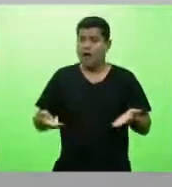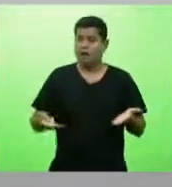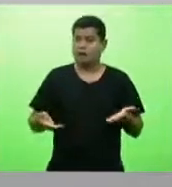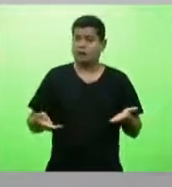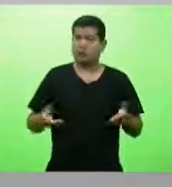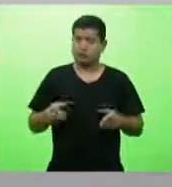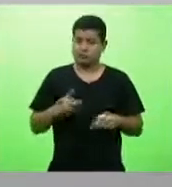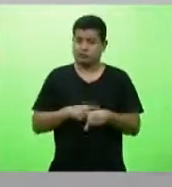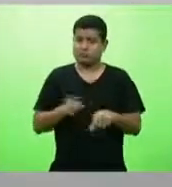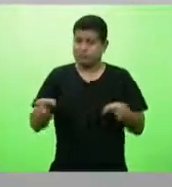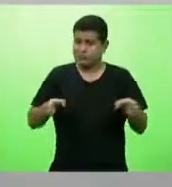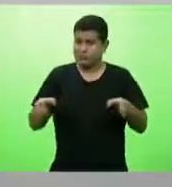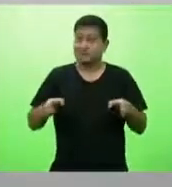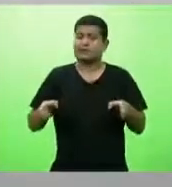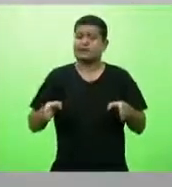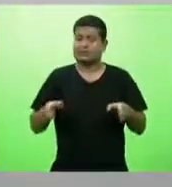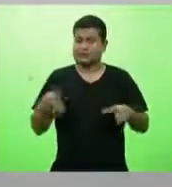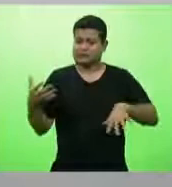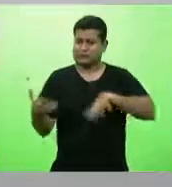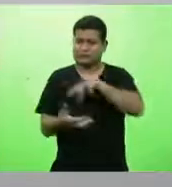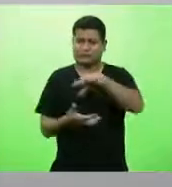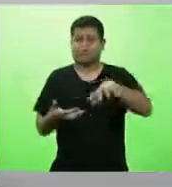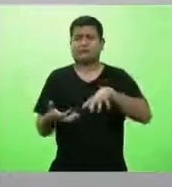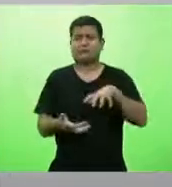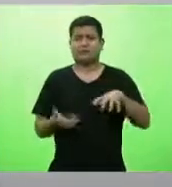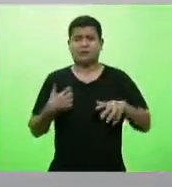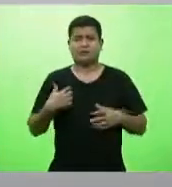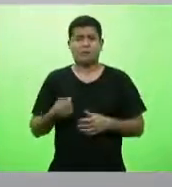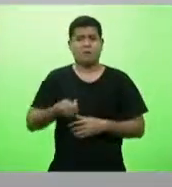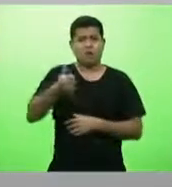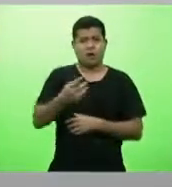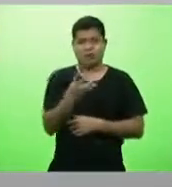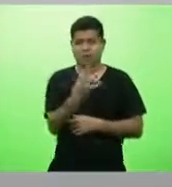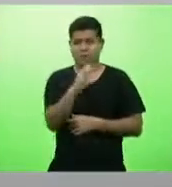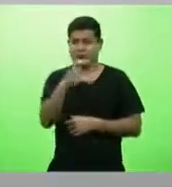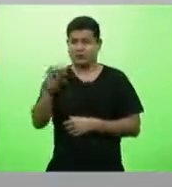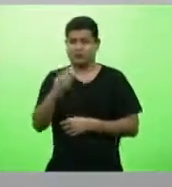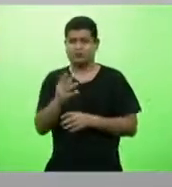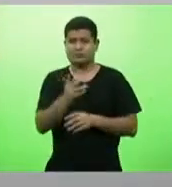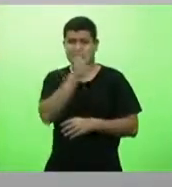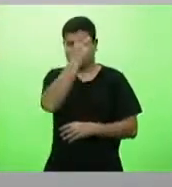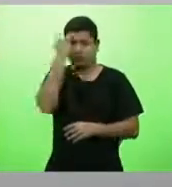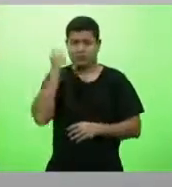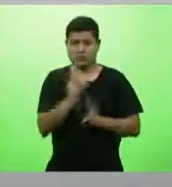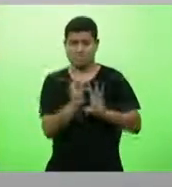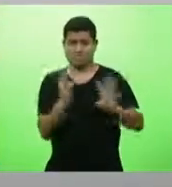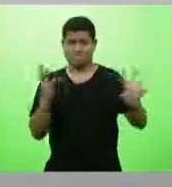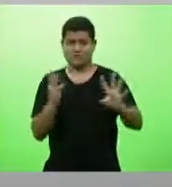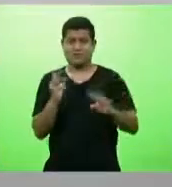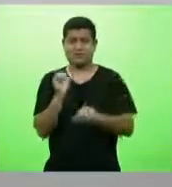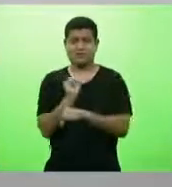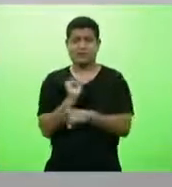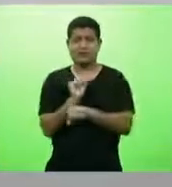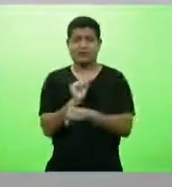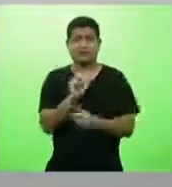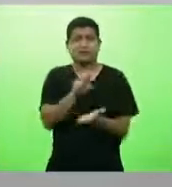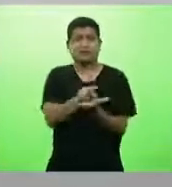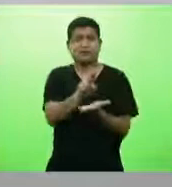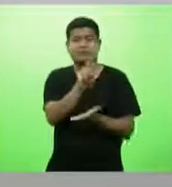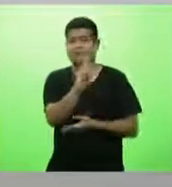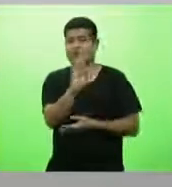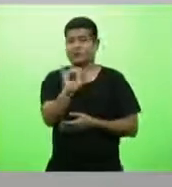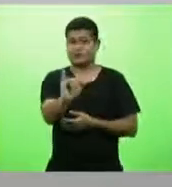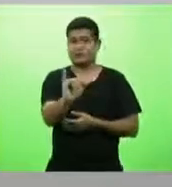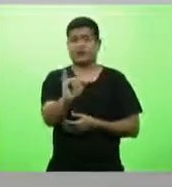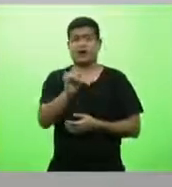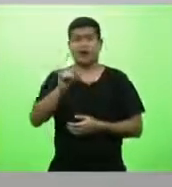calamitosa. Quase 400 pessoas na fila por leito de UTI. Então, isso é